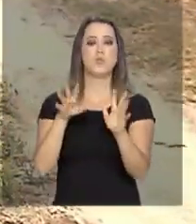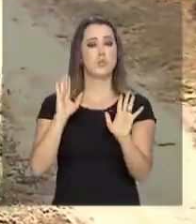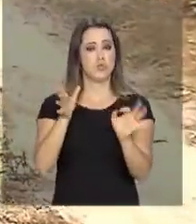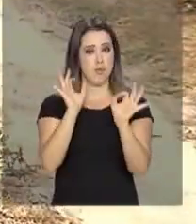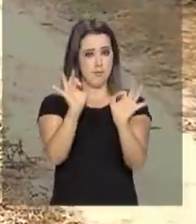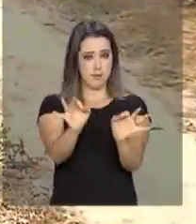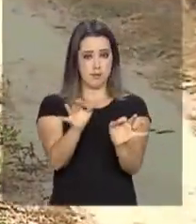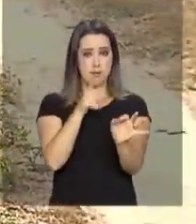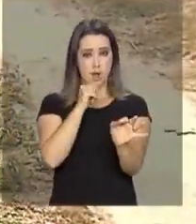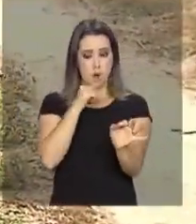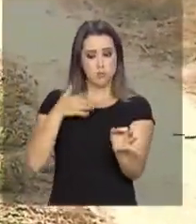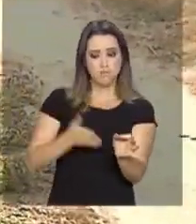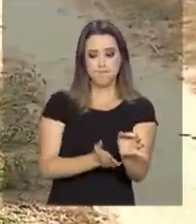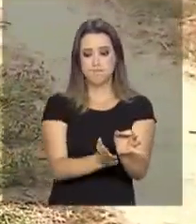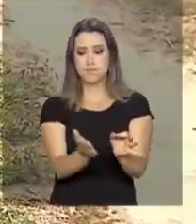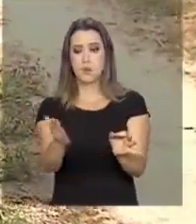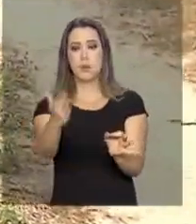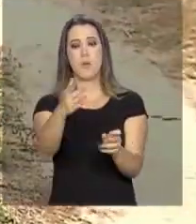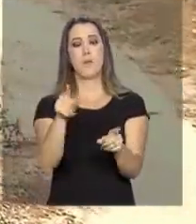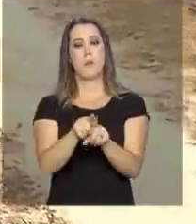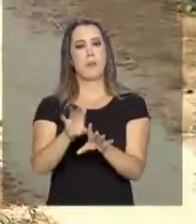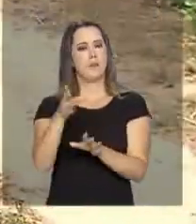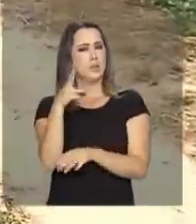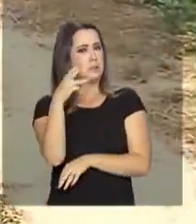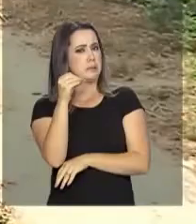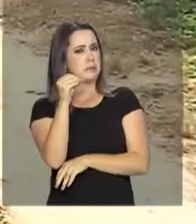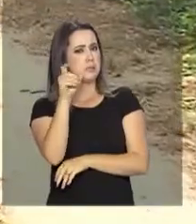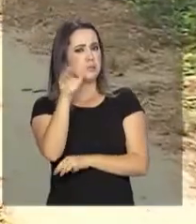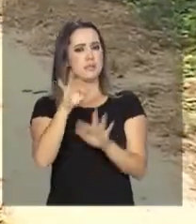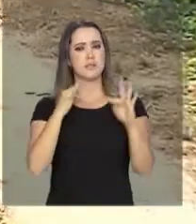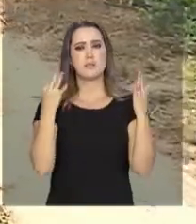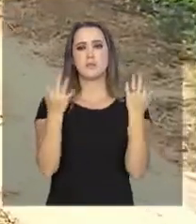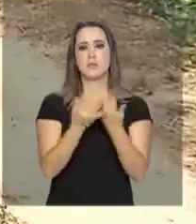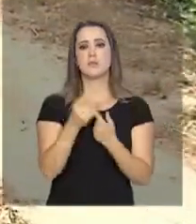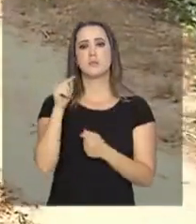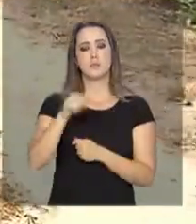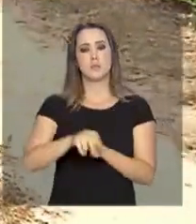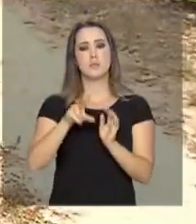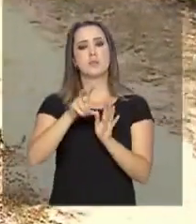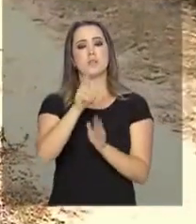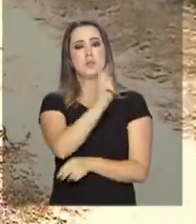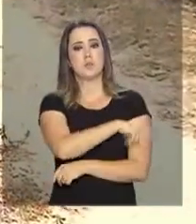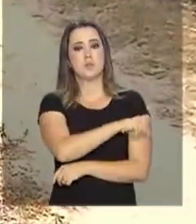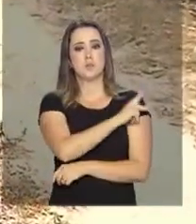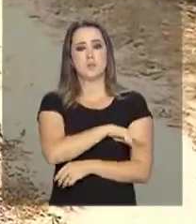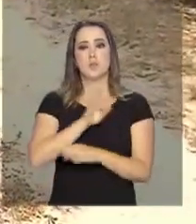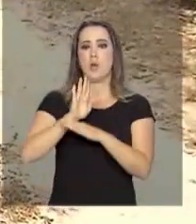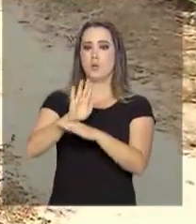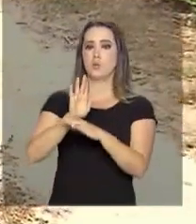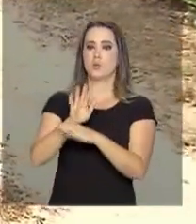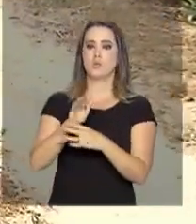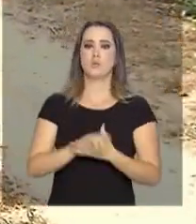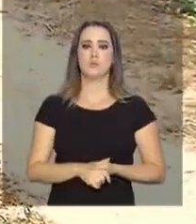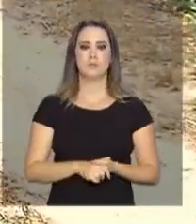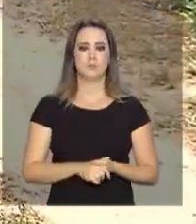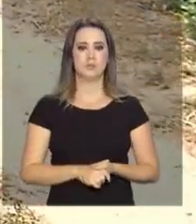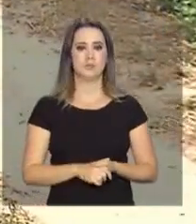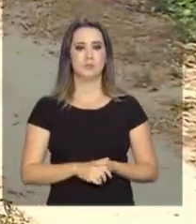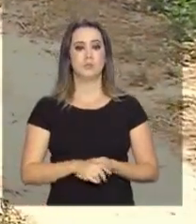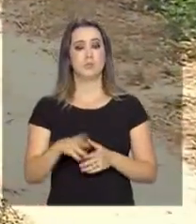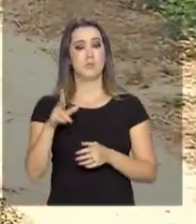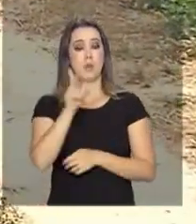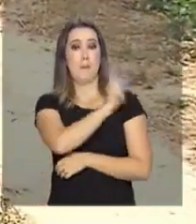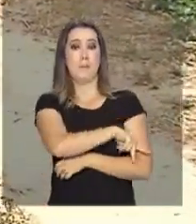em operação, pelo menos 300 pequenos produtores rurais aqui do Piauí devem ser beneficiados.